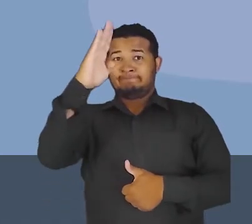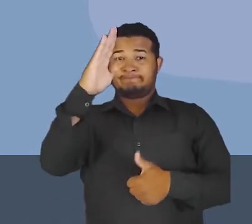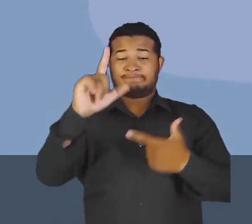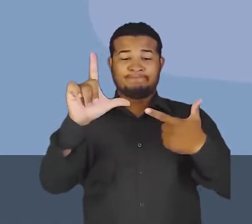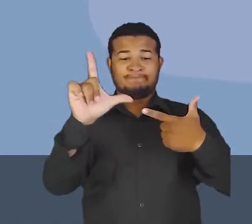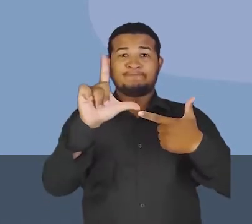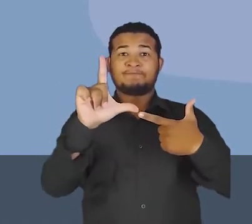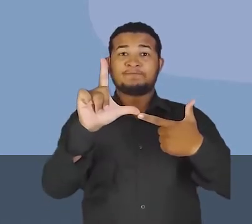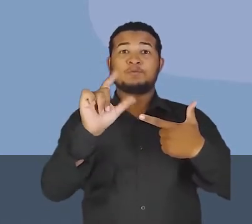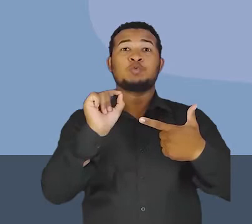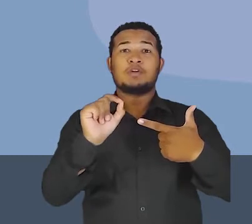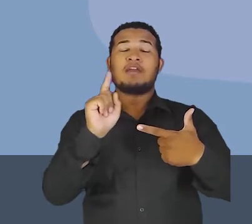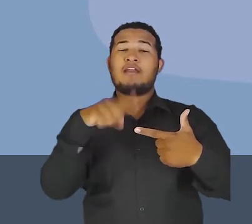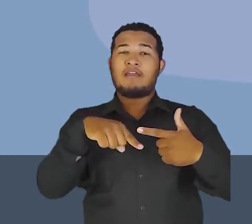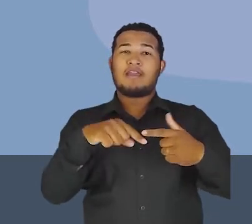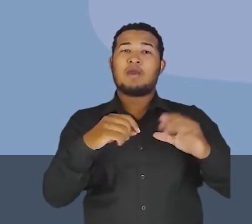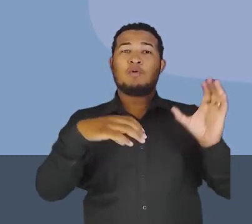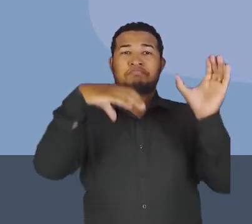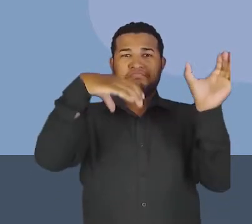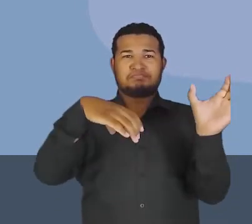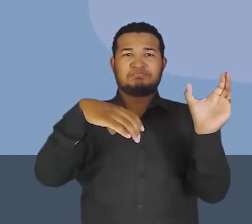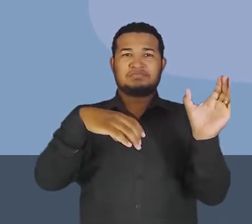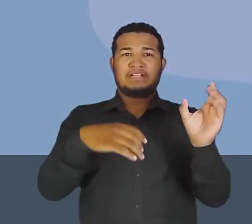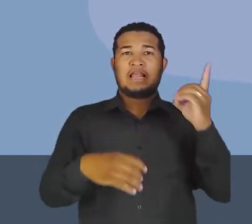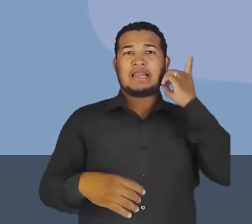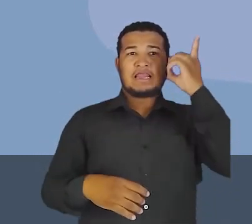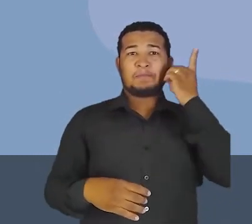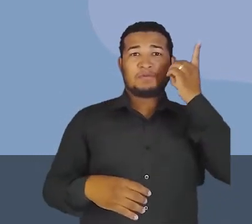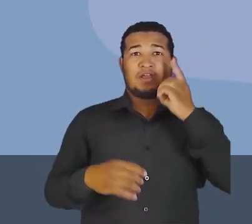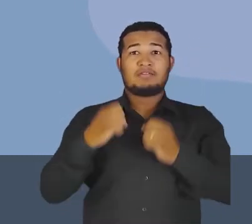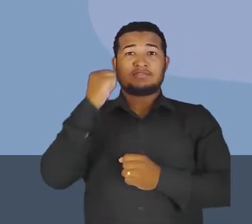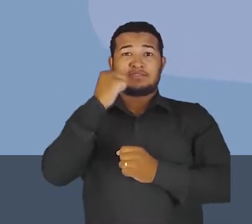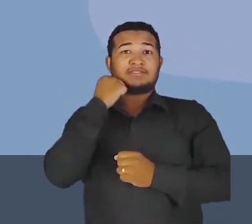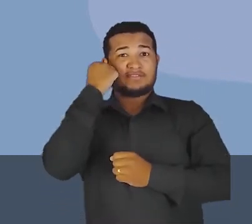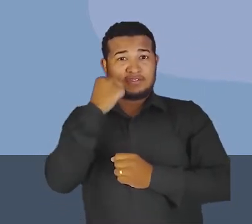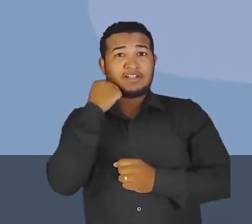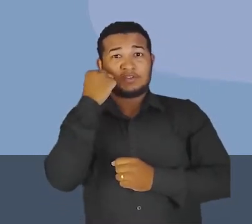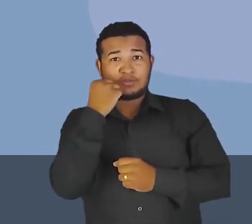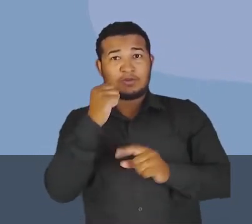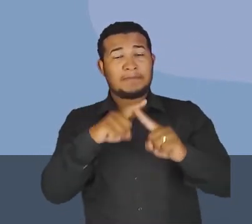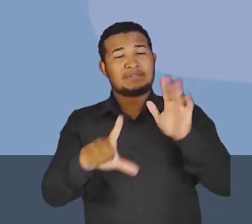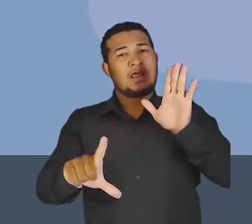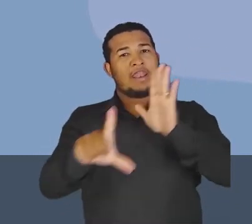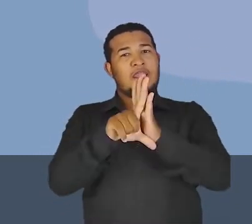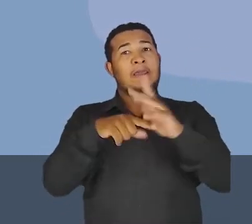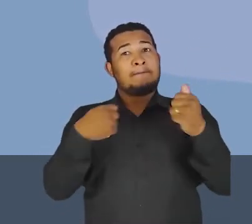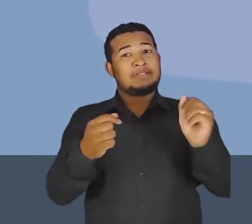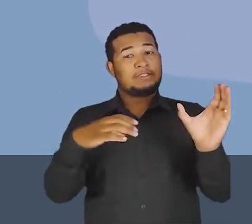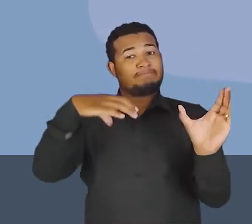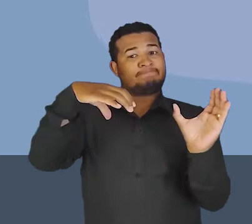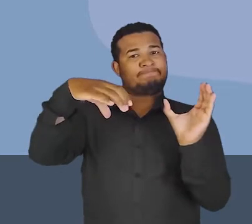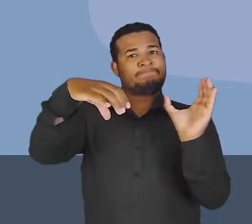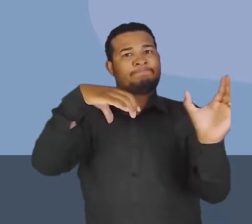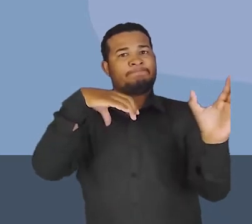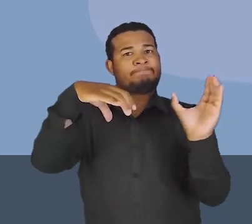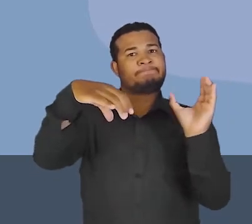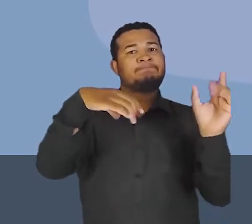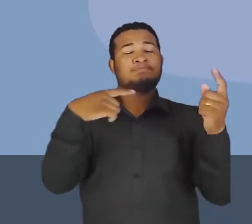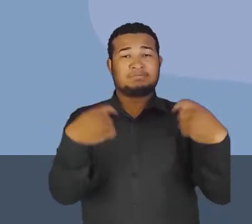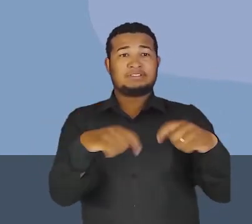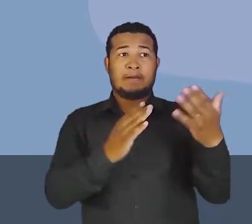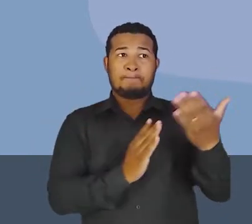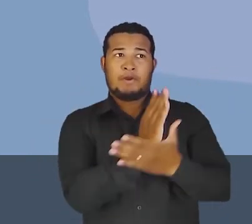você tem lá os deputados federais e senadores, sendo que a lei, para ser aprovada, precisa passar por essas duas